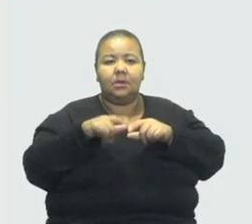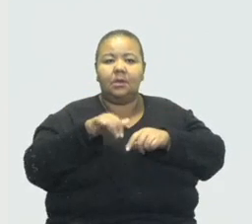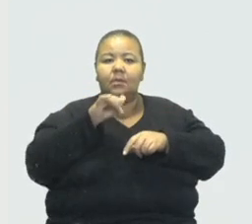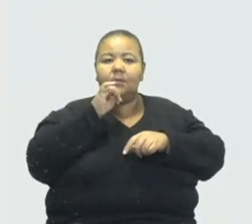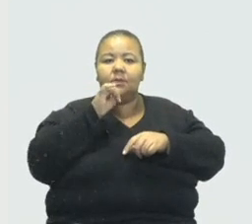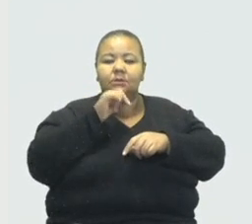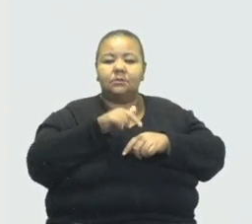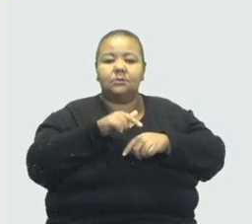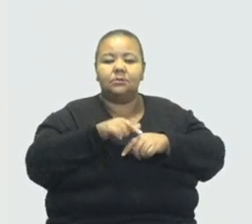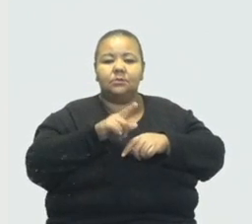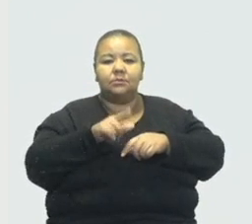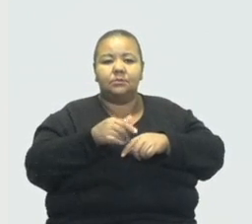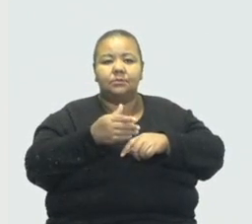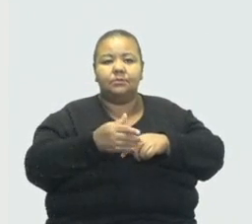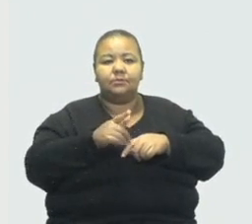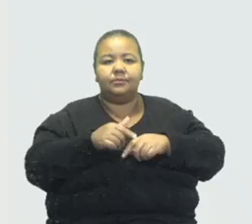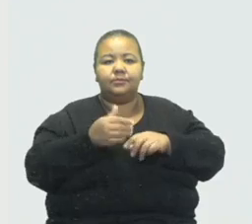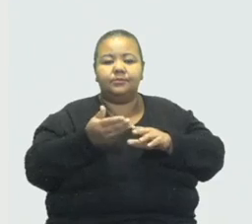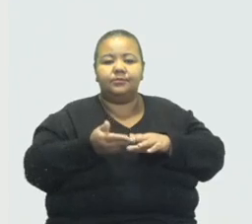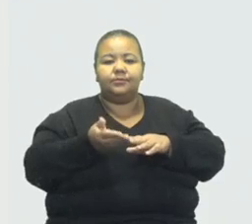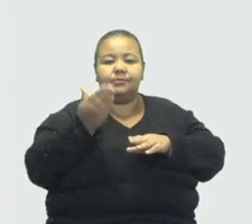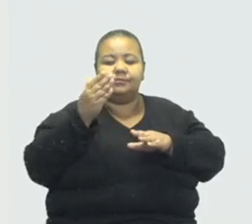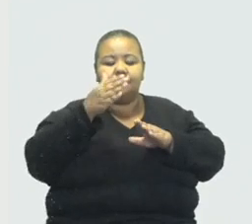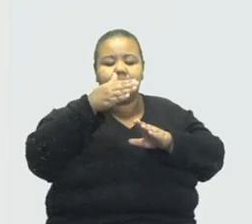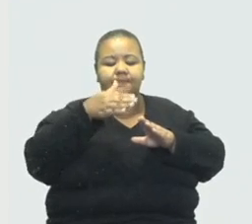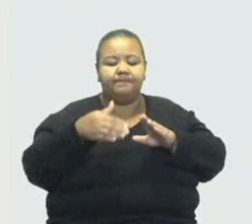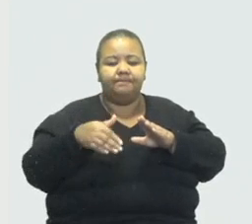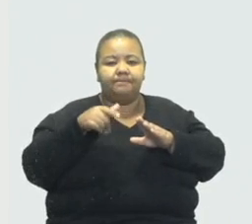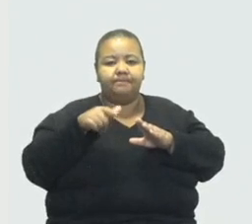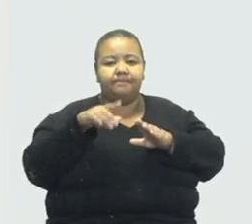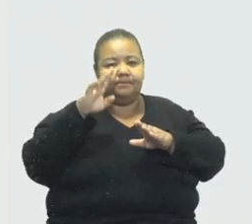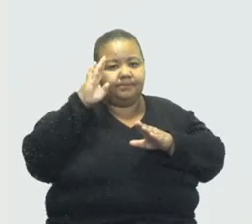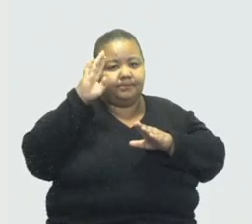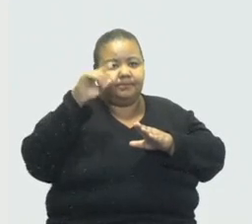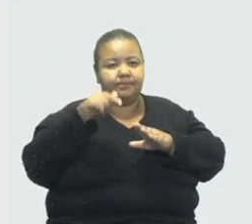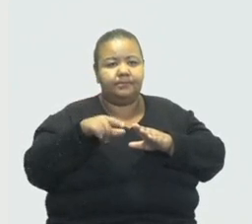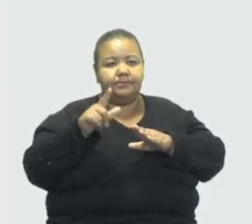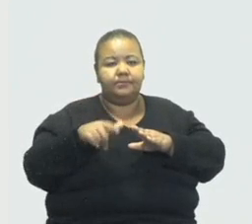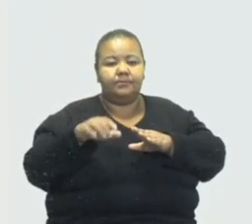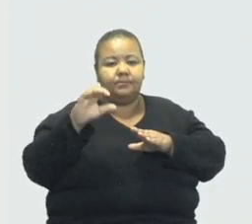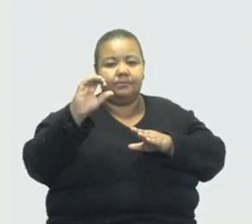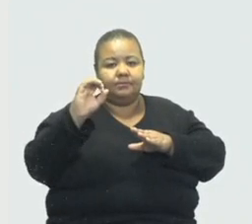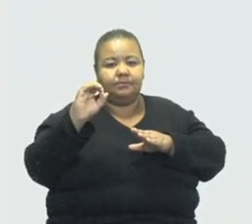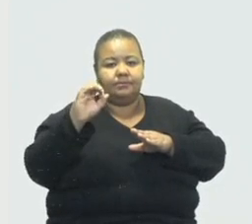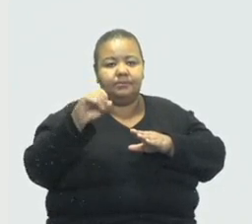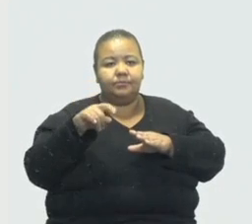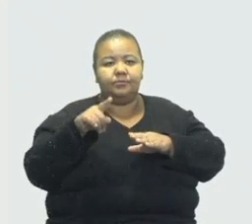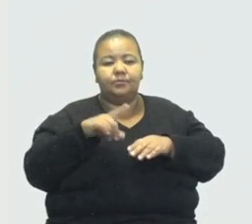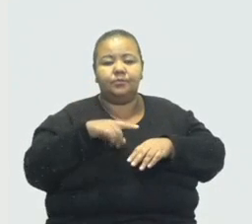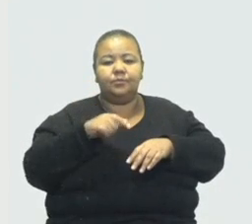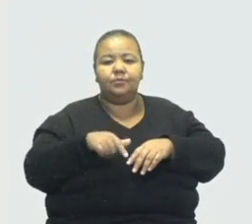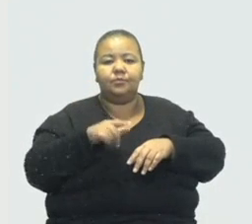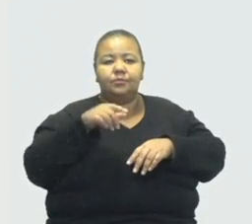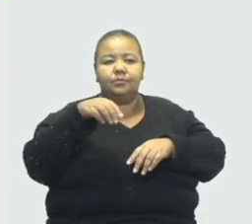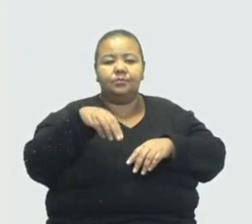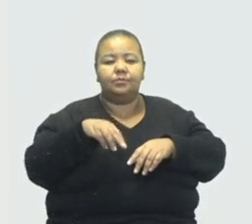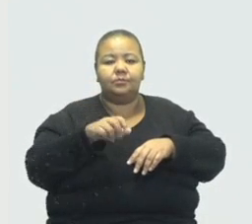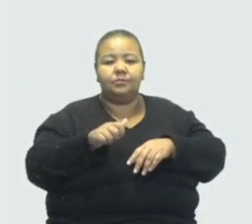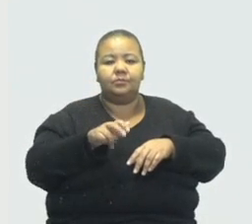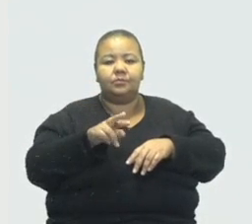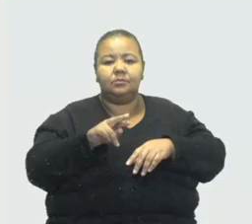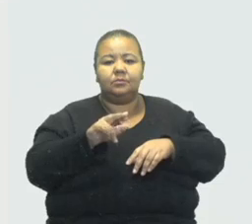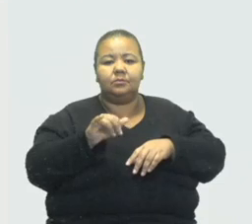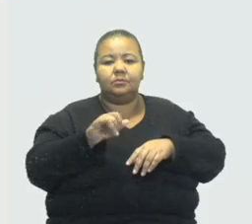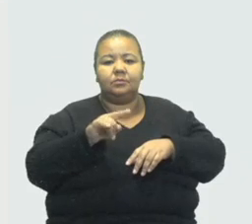aqui, acima da diagonal principal, são nulos. Então, nós temos aqui, esse caso é uma